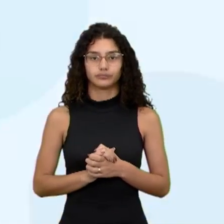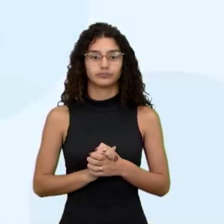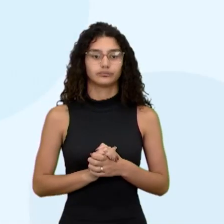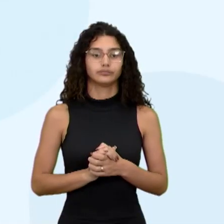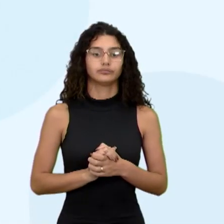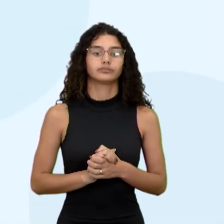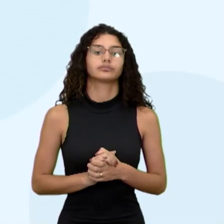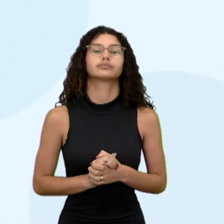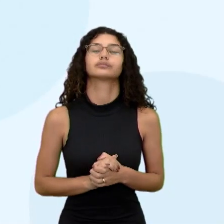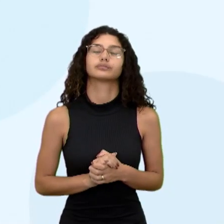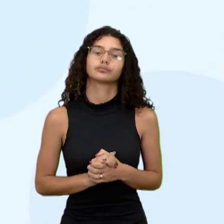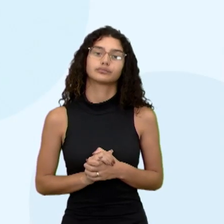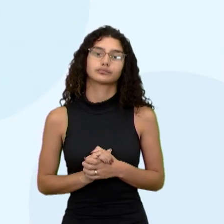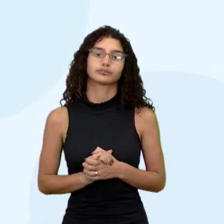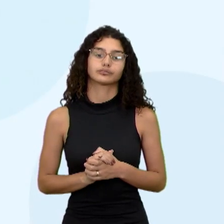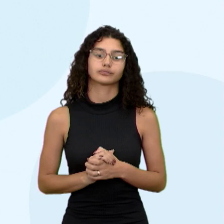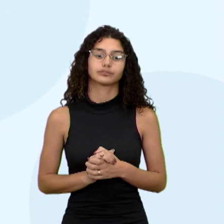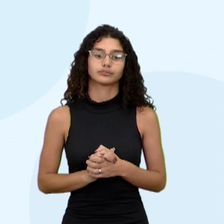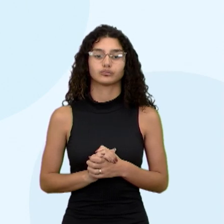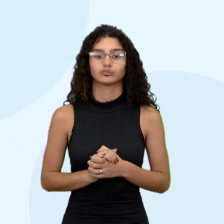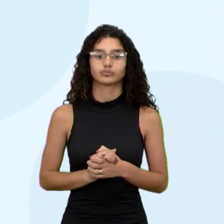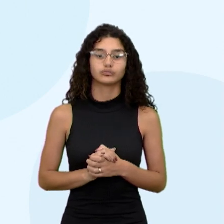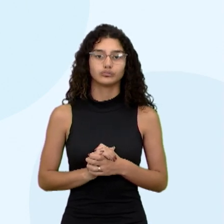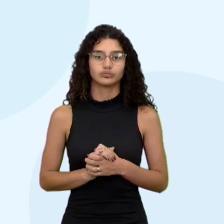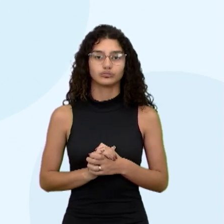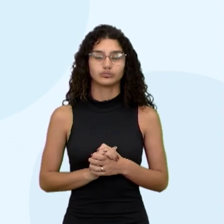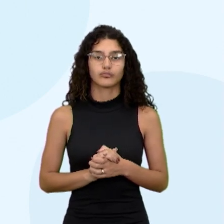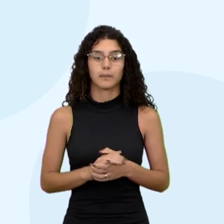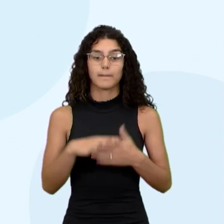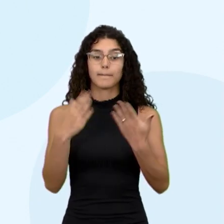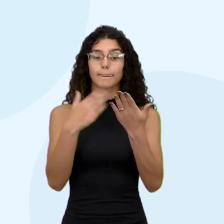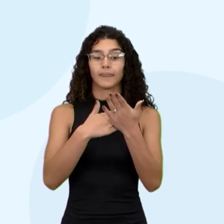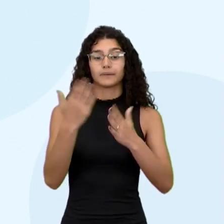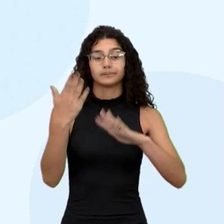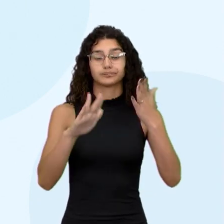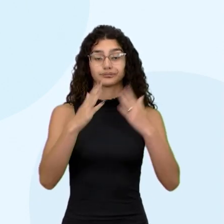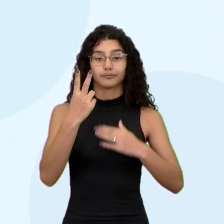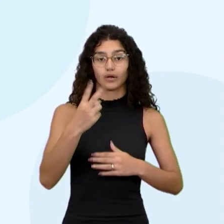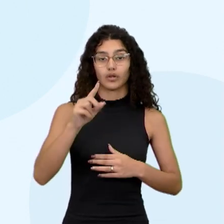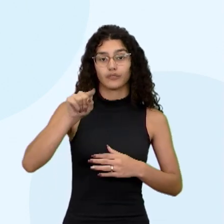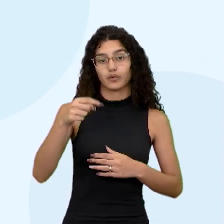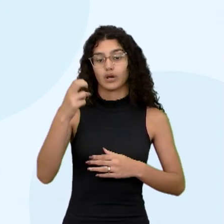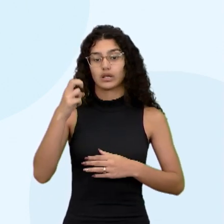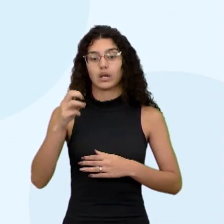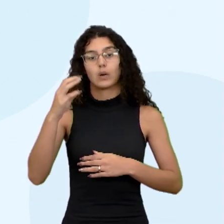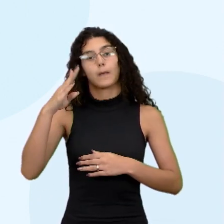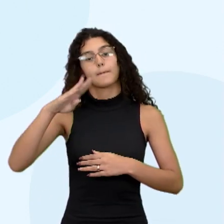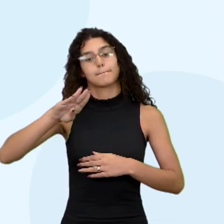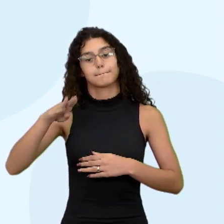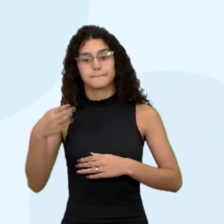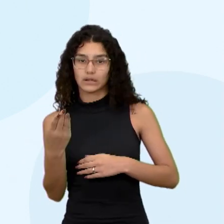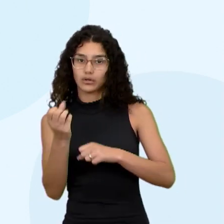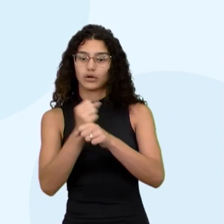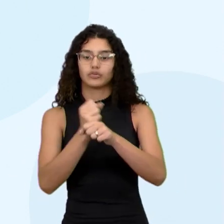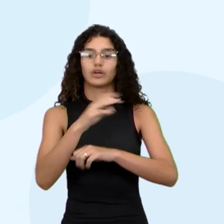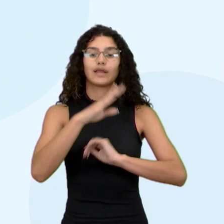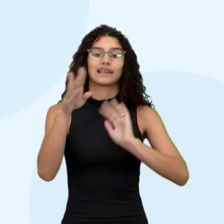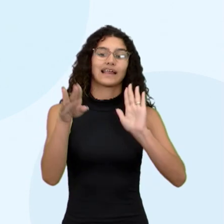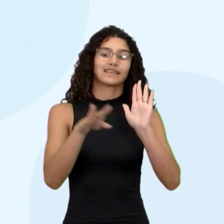éon Proterozoico, aparece aí na tela para vocês, começou há mais ou menos 2,5 bilhões de anos, se estendeu